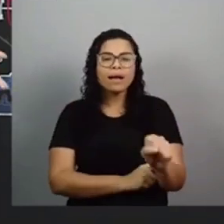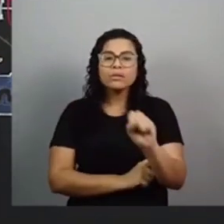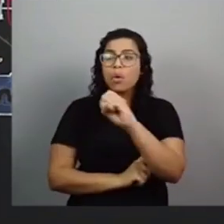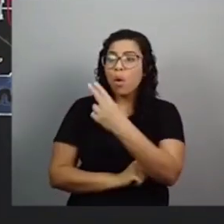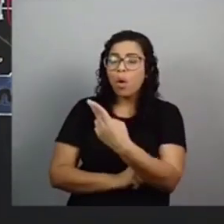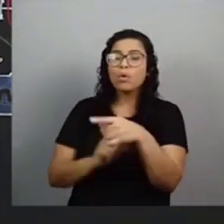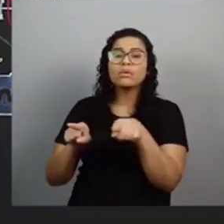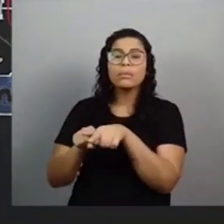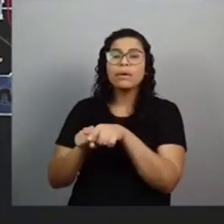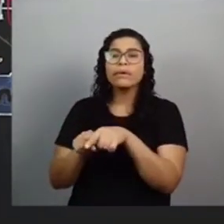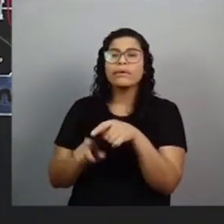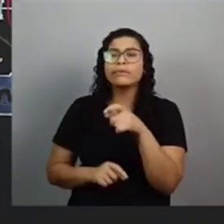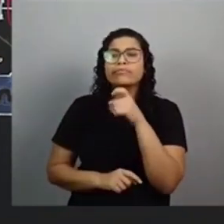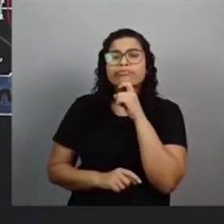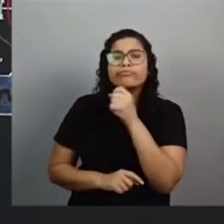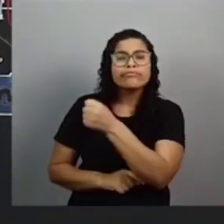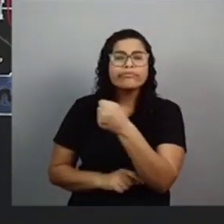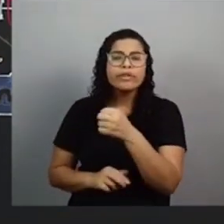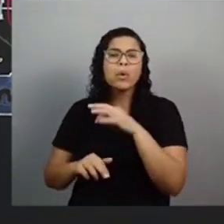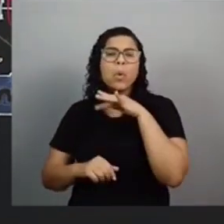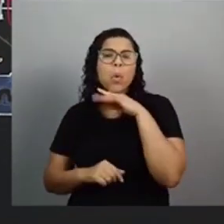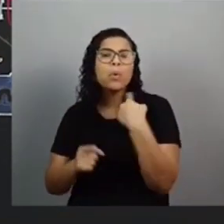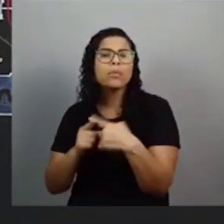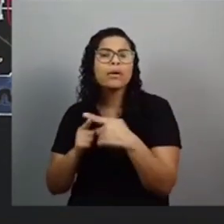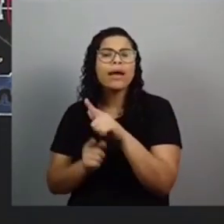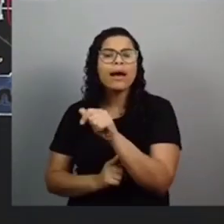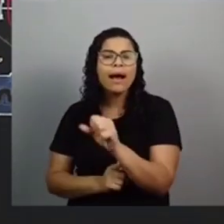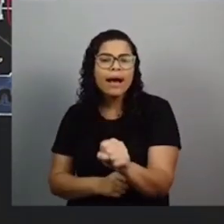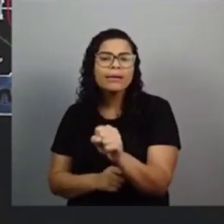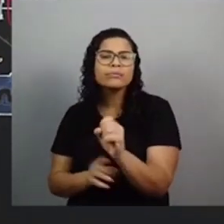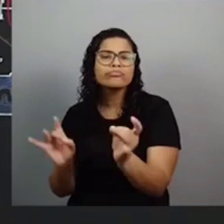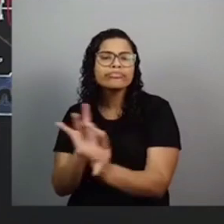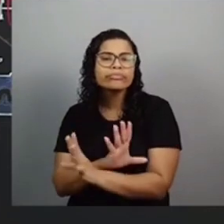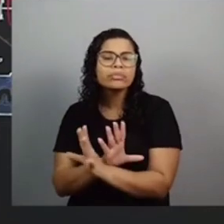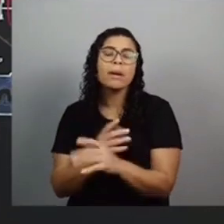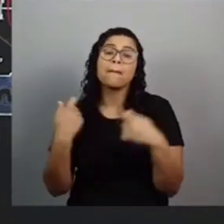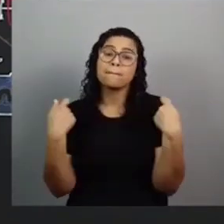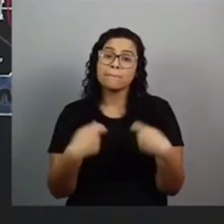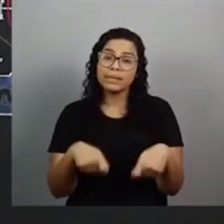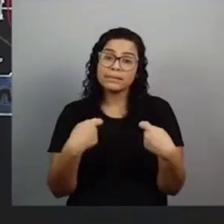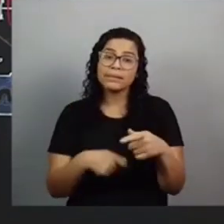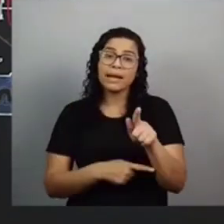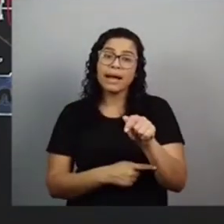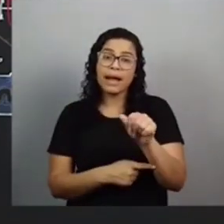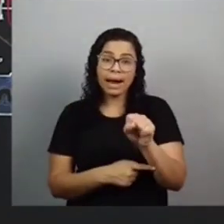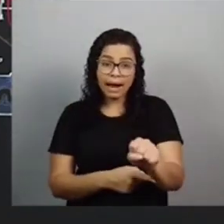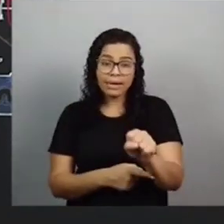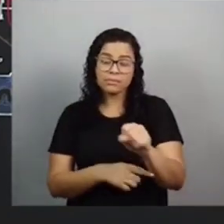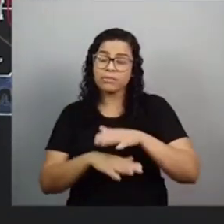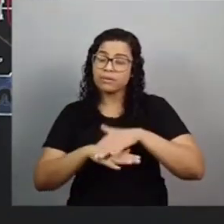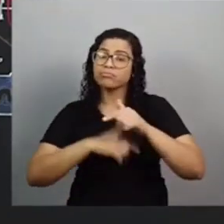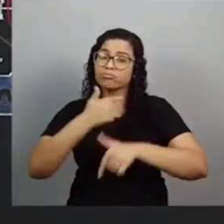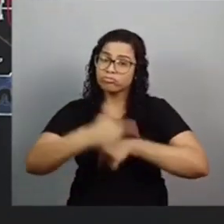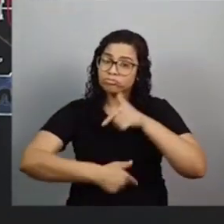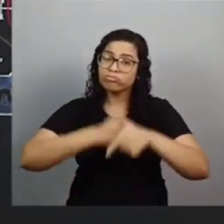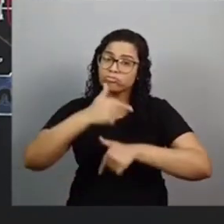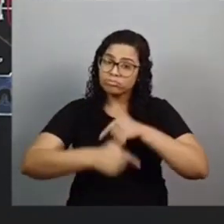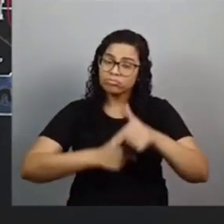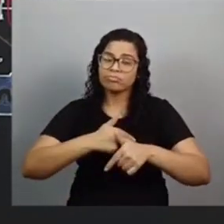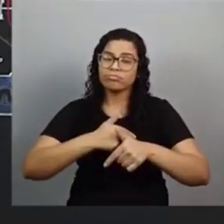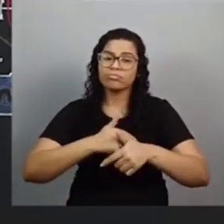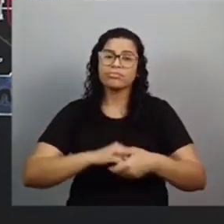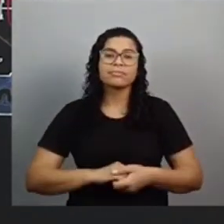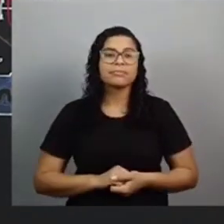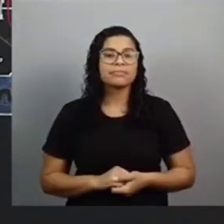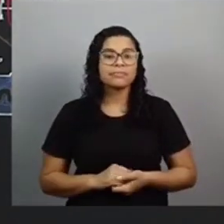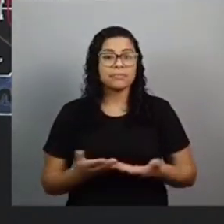geladeira não está funcionando porque o gás acabou. Eu tenho que ter um gás para fazer aí meu processo de máquina térmica invertido, né?